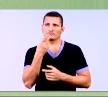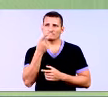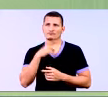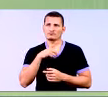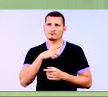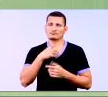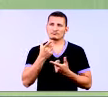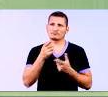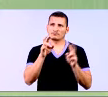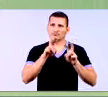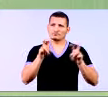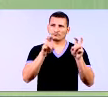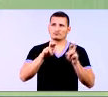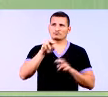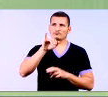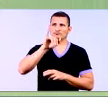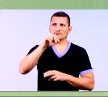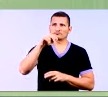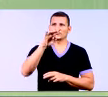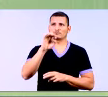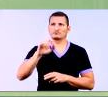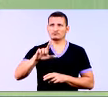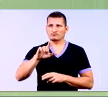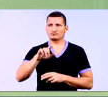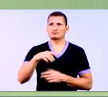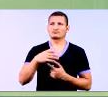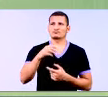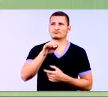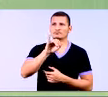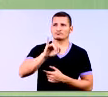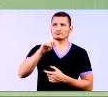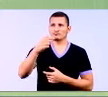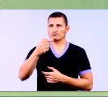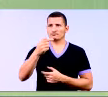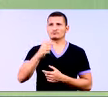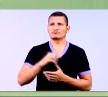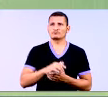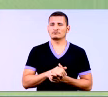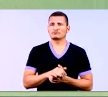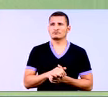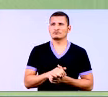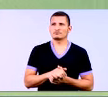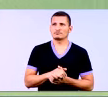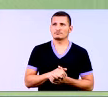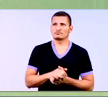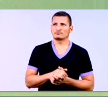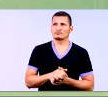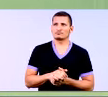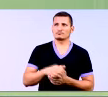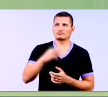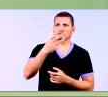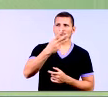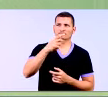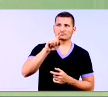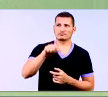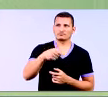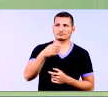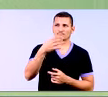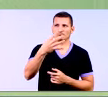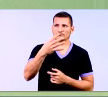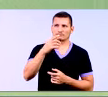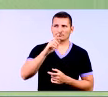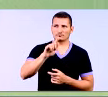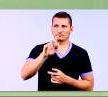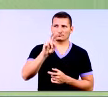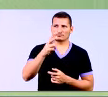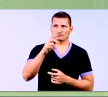Intel Core i7, que é o modelo. Aqui ele veio no que, gente? Olha o que ele falou. 3,4 GHz. Esse aqui é